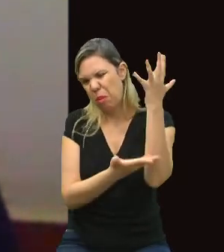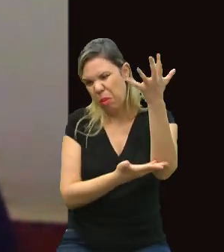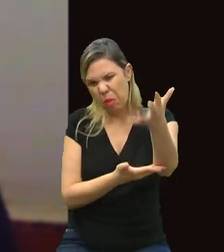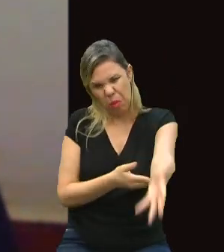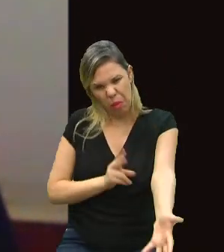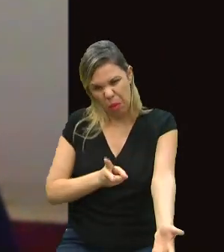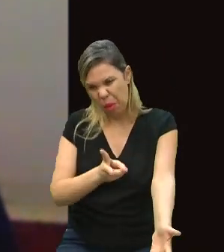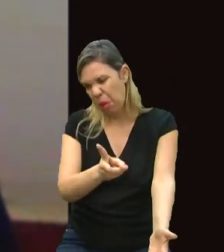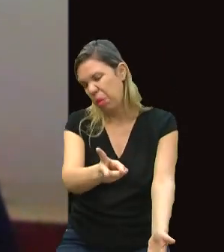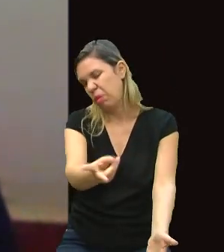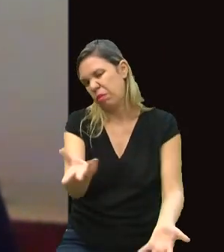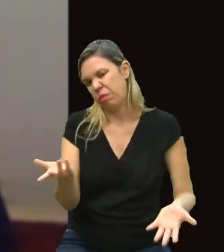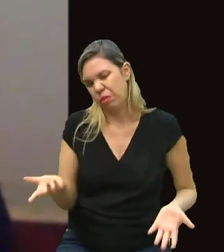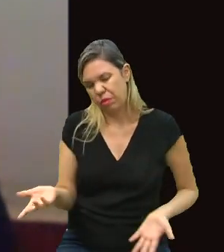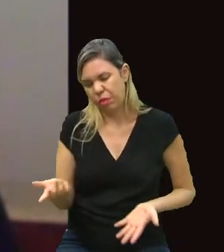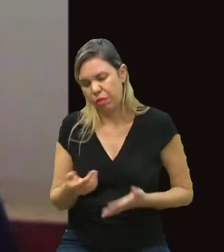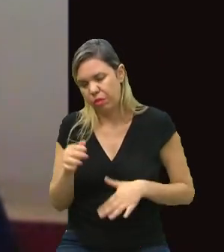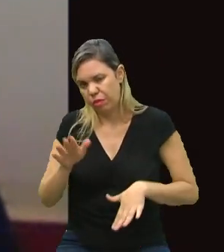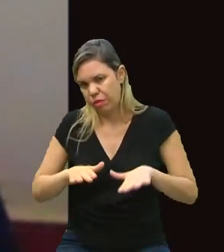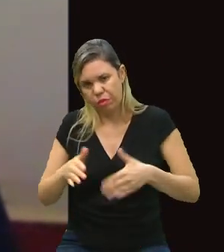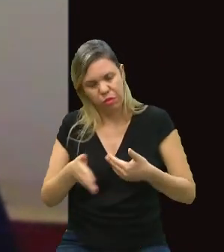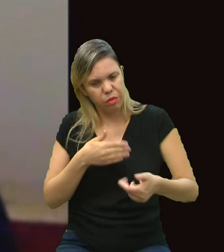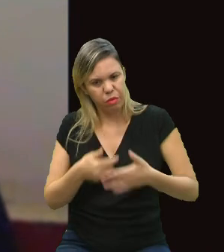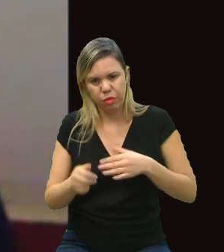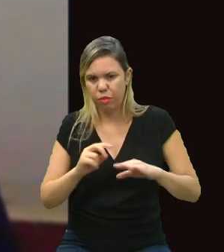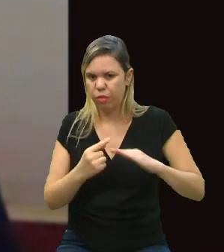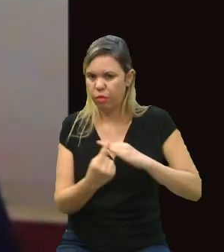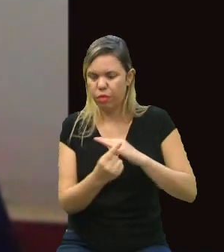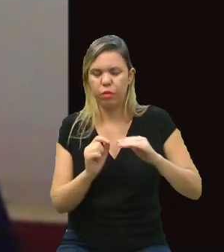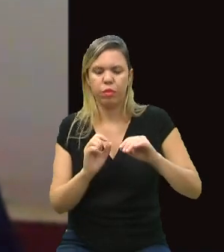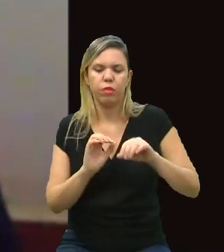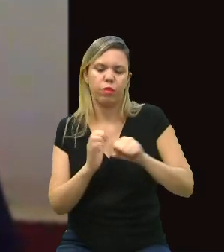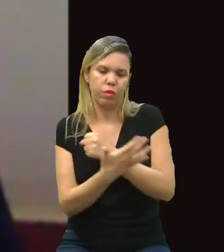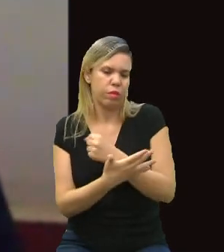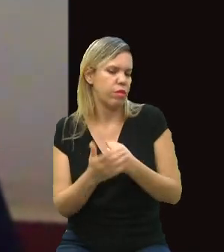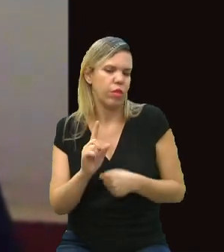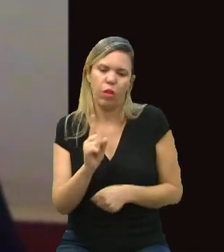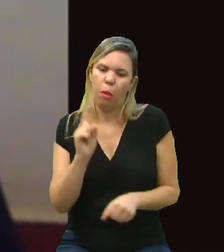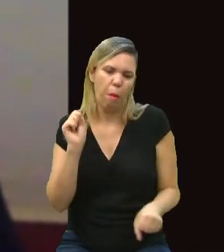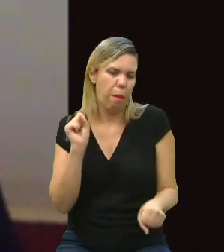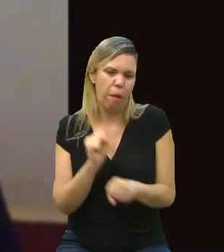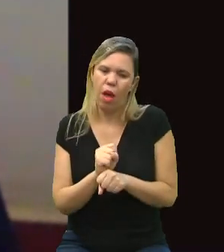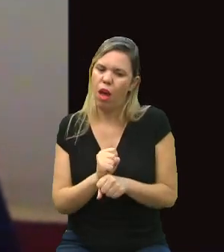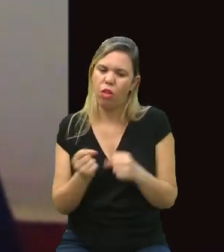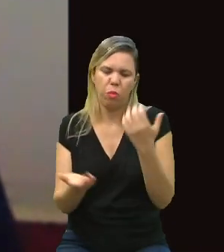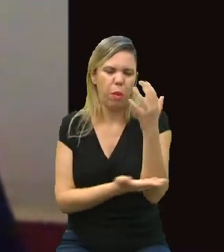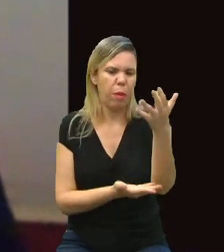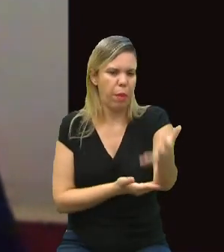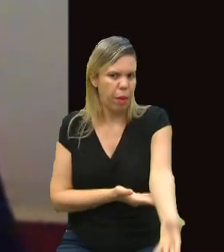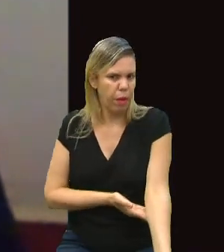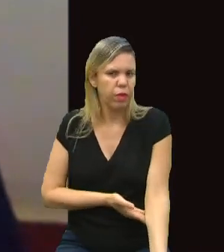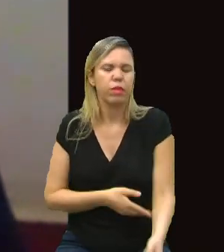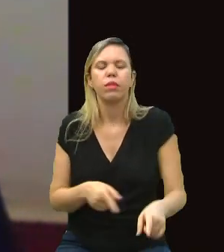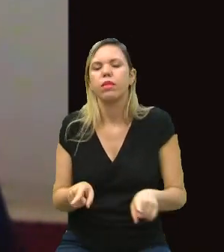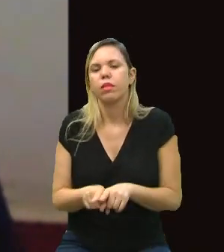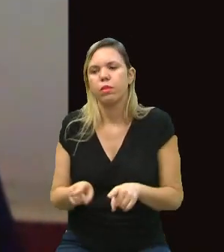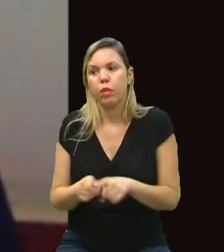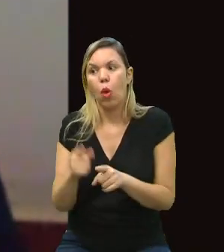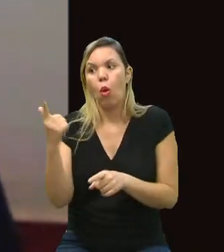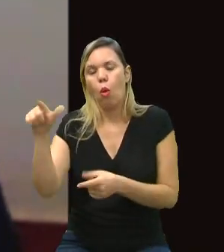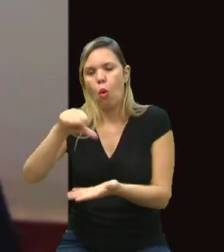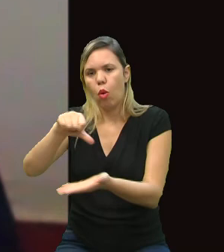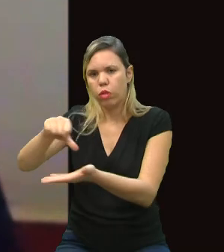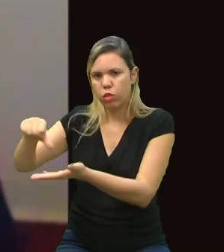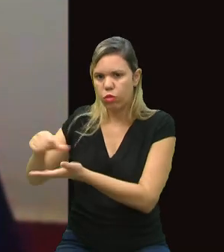o desmatamento não parou. Claro que outros setores, como de energia, há alguma redução do consumo de combustíveis,